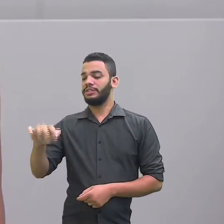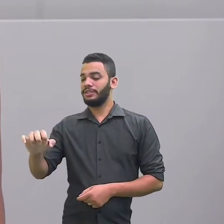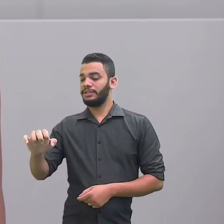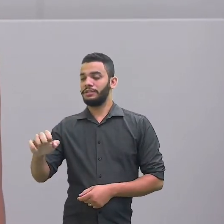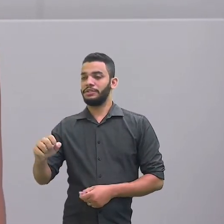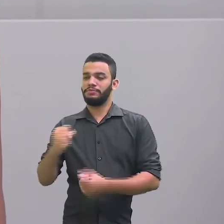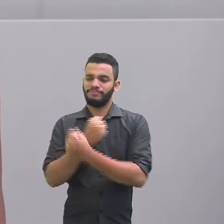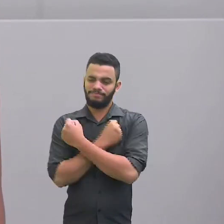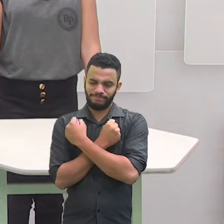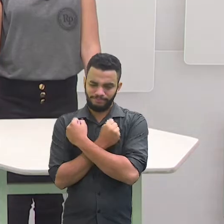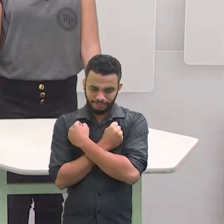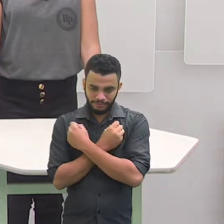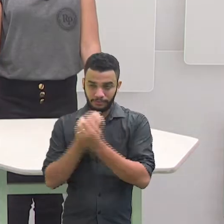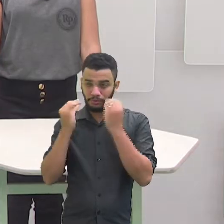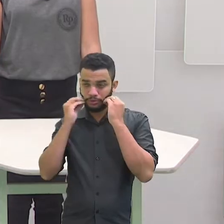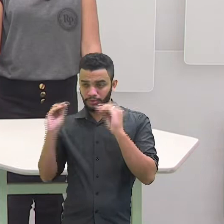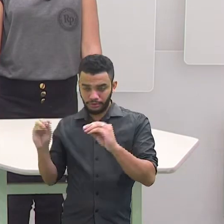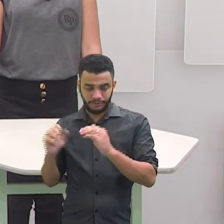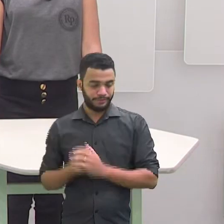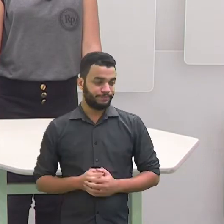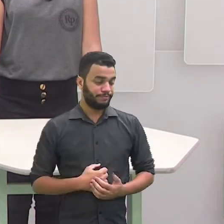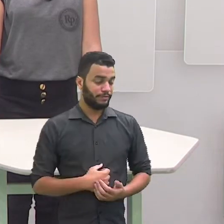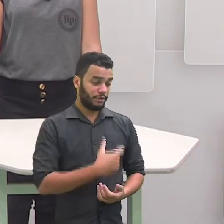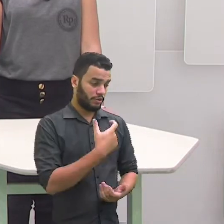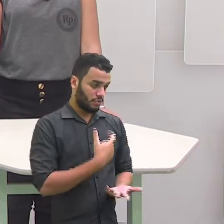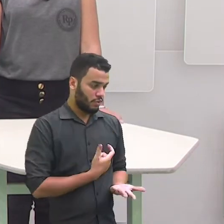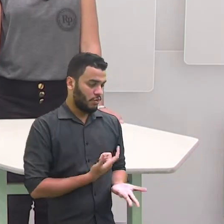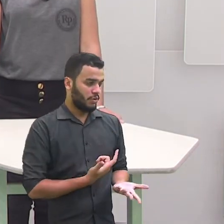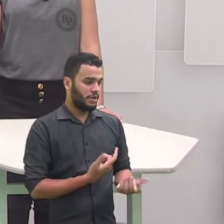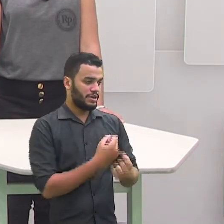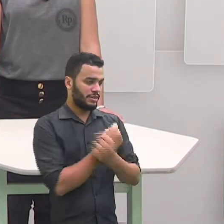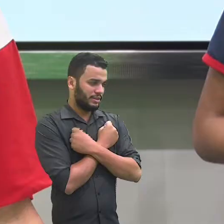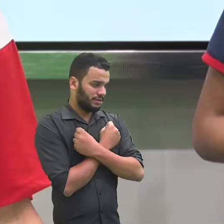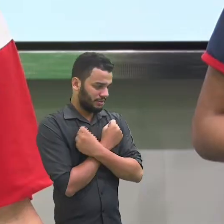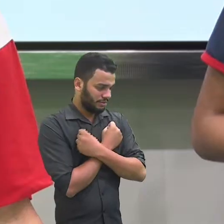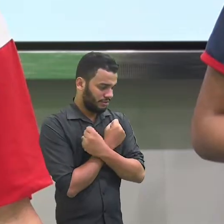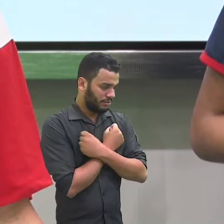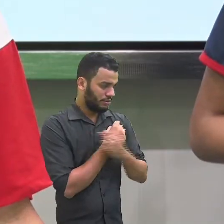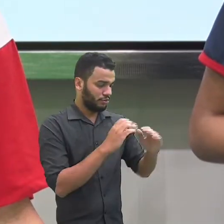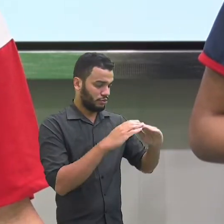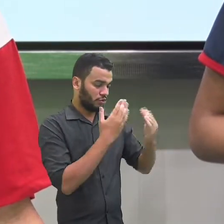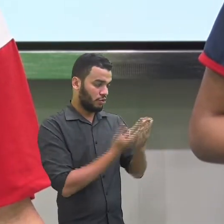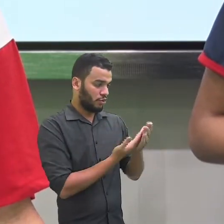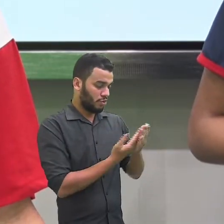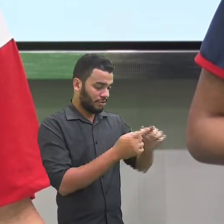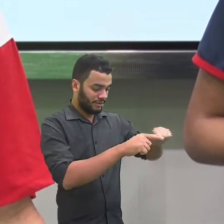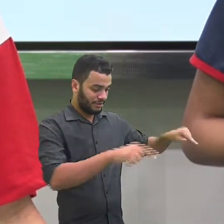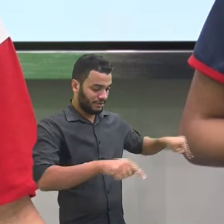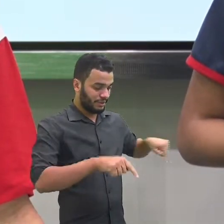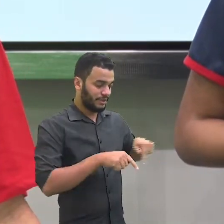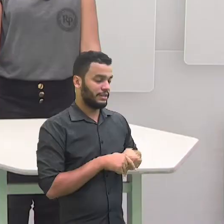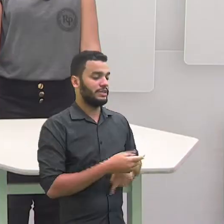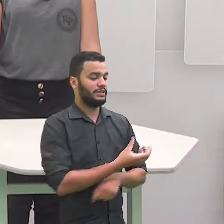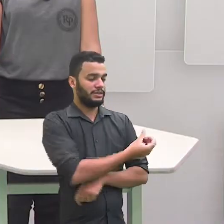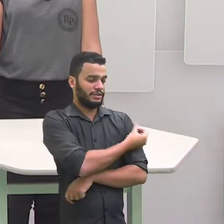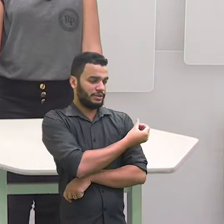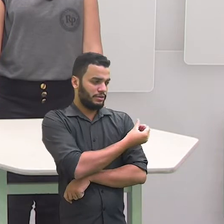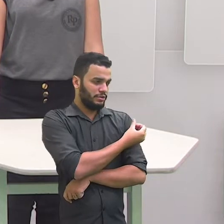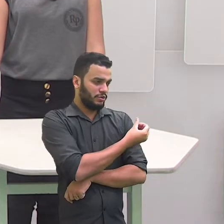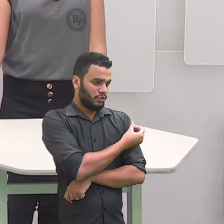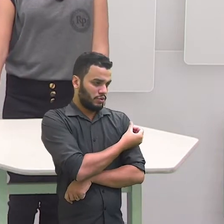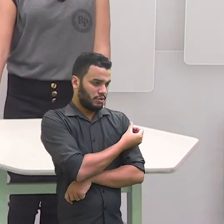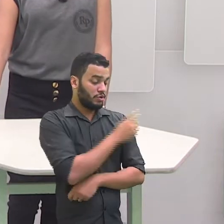mandar um abraço para minha turma, do sexto ano, que me ajudou muito, e para minha professora Letícia, de português.